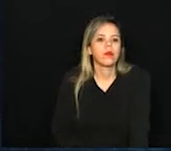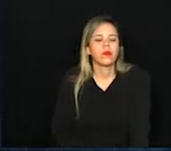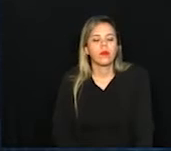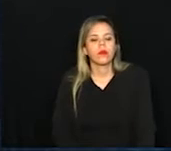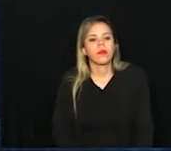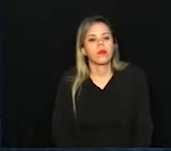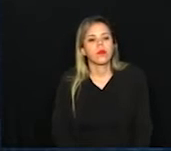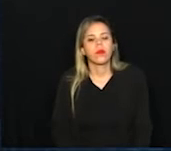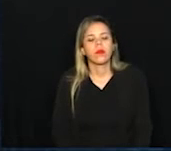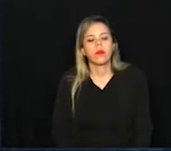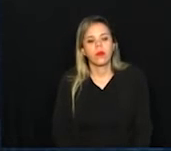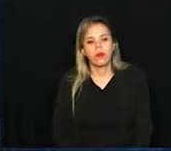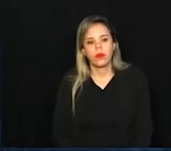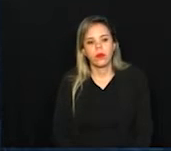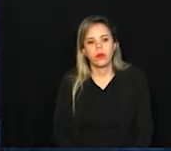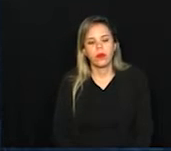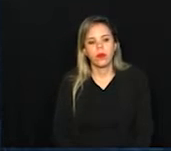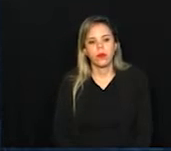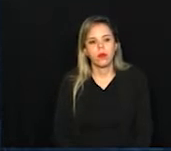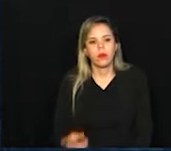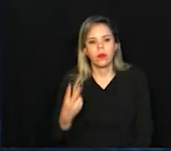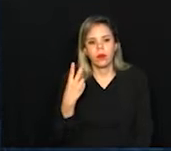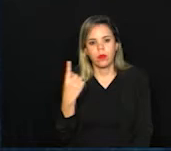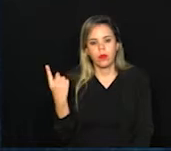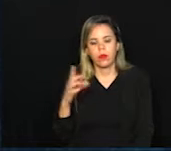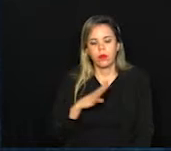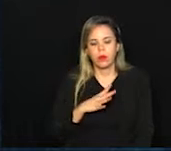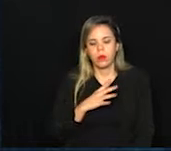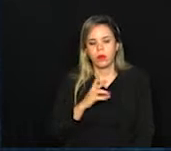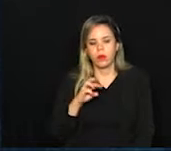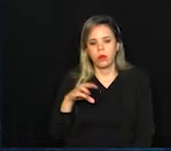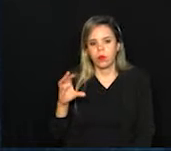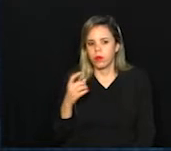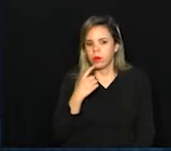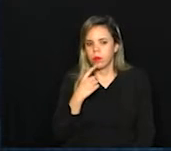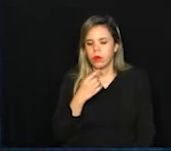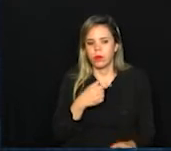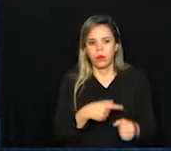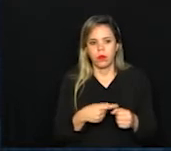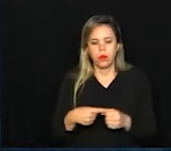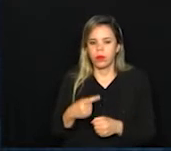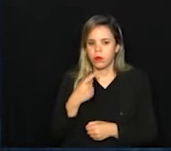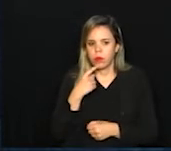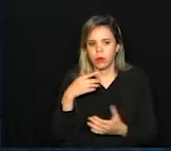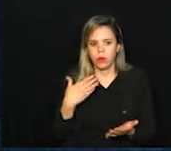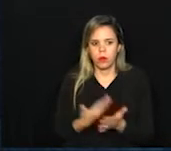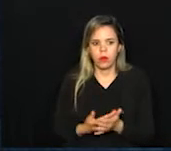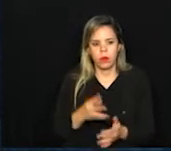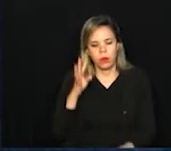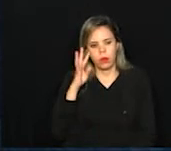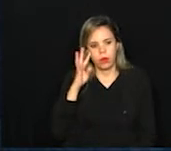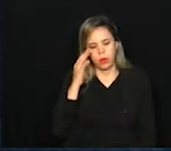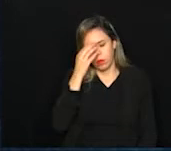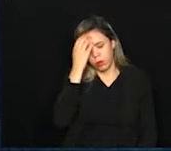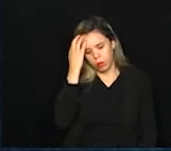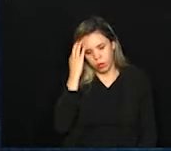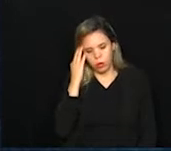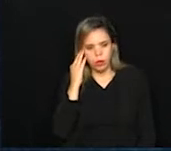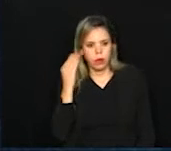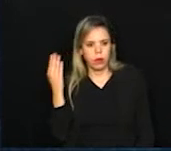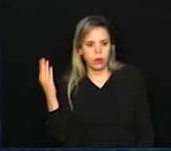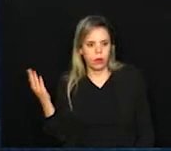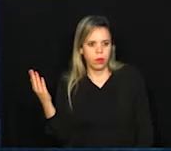347.898 casos confirmados nos 21 municípios da RMC. Em Campinas, até esta quarta-feira,